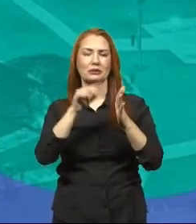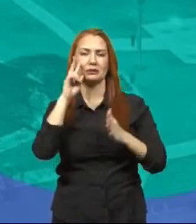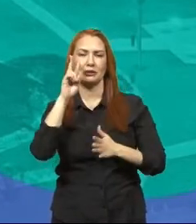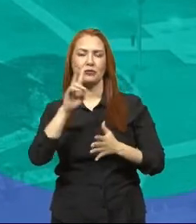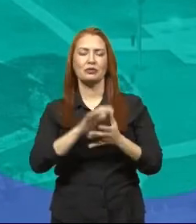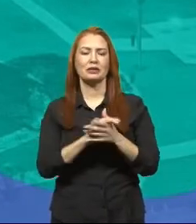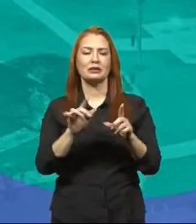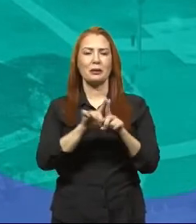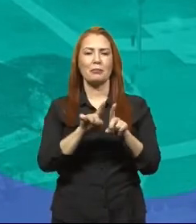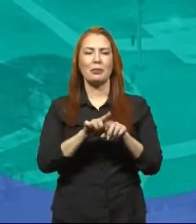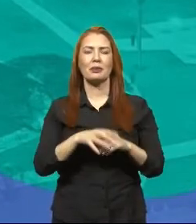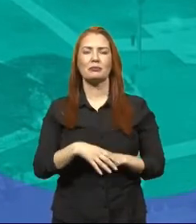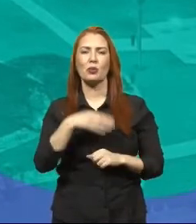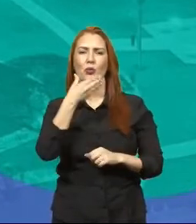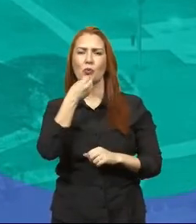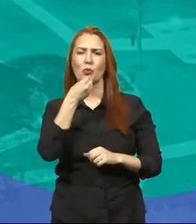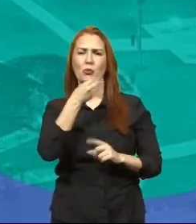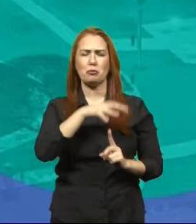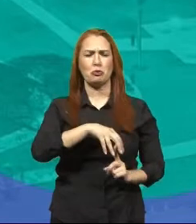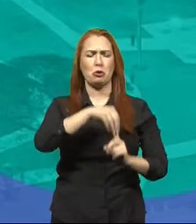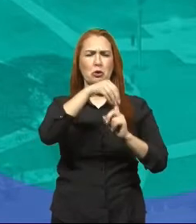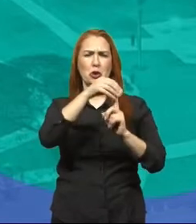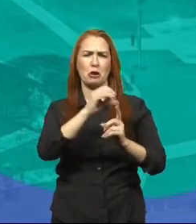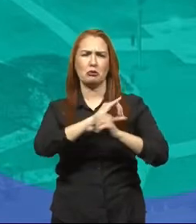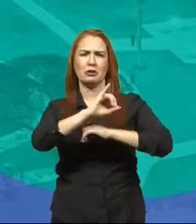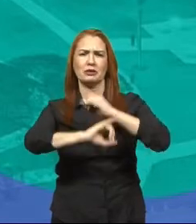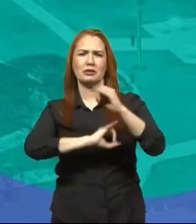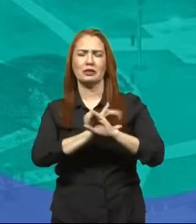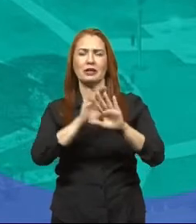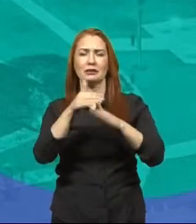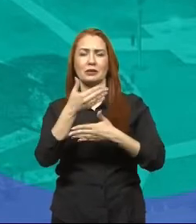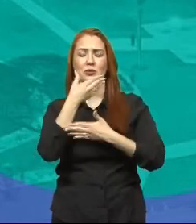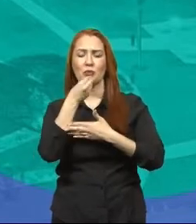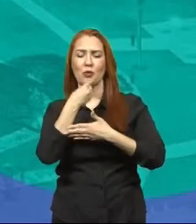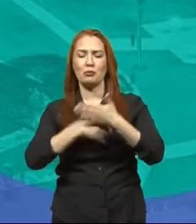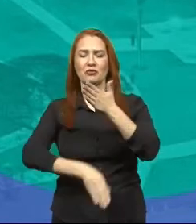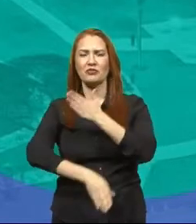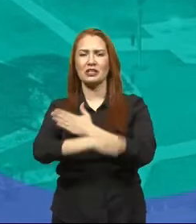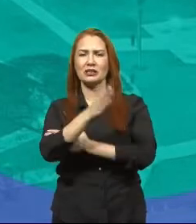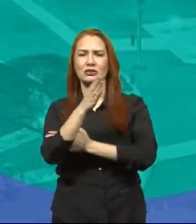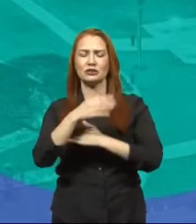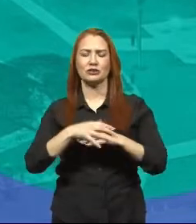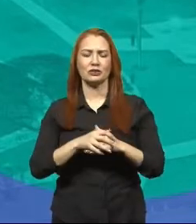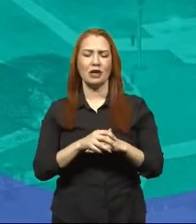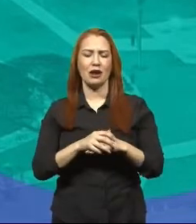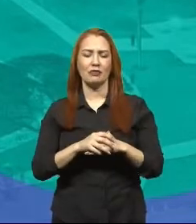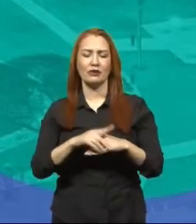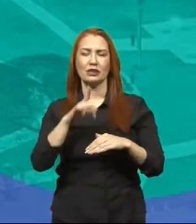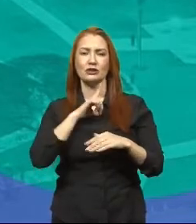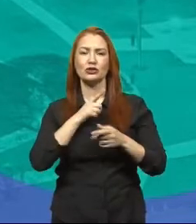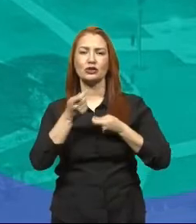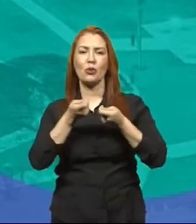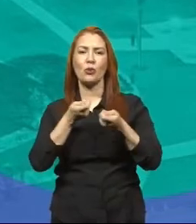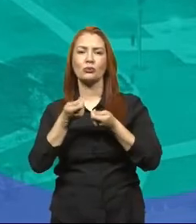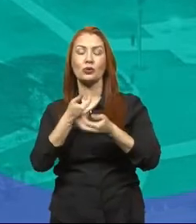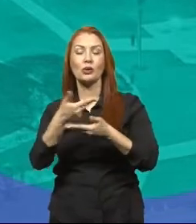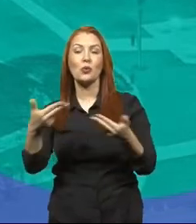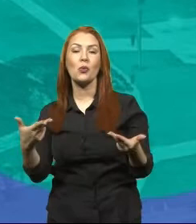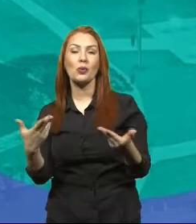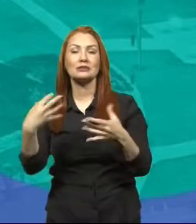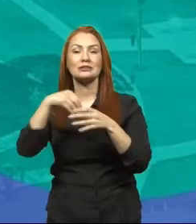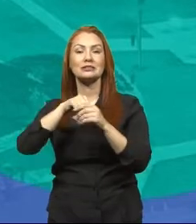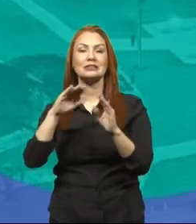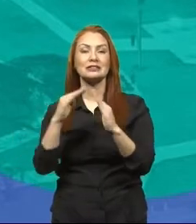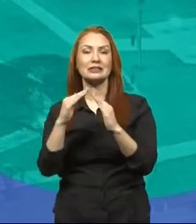comentava que onde ele viajava, para onde ele fosse, ele mantinha controle da temperatura da adega dele, na casa dele, porque ele tinha vinhos que ele queria